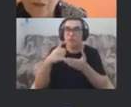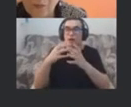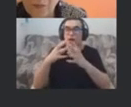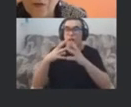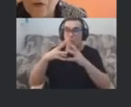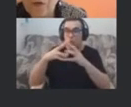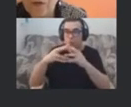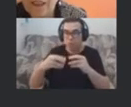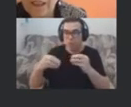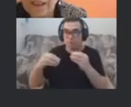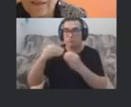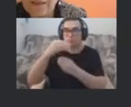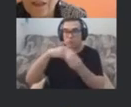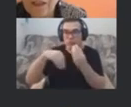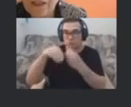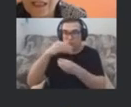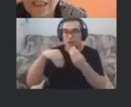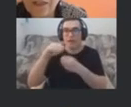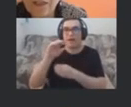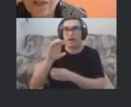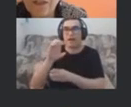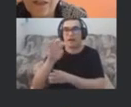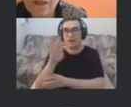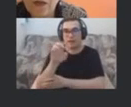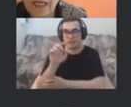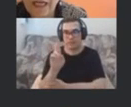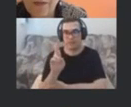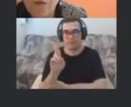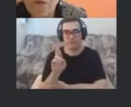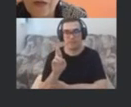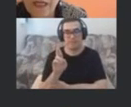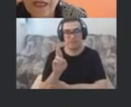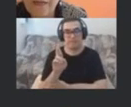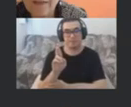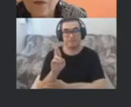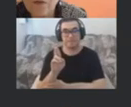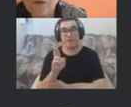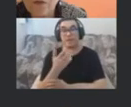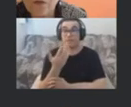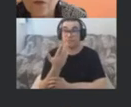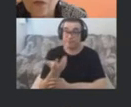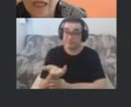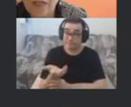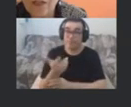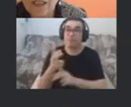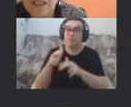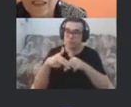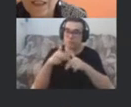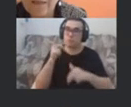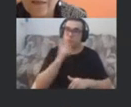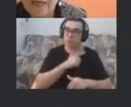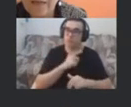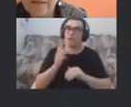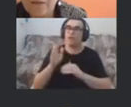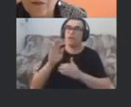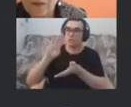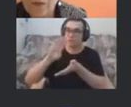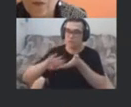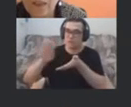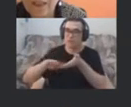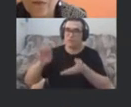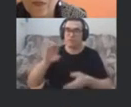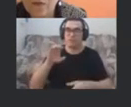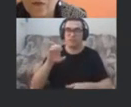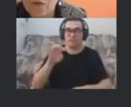utilizando, que é o éter de petróleo. Então, a partir daí, a gente vai remover essa gordura do chocolate. E